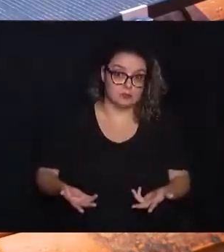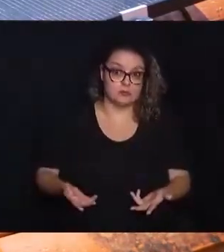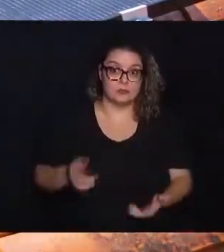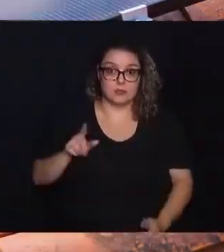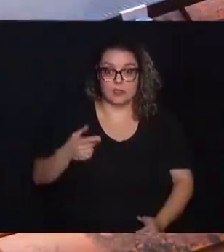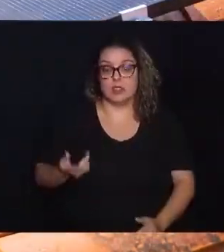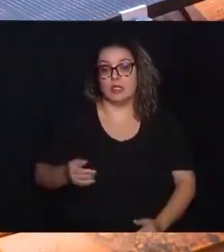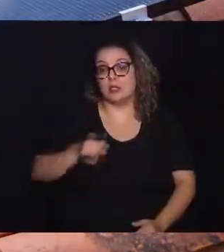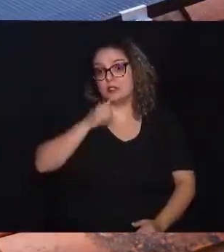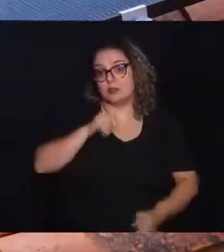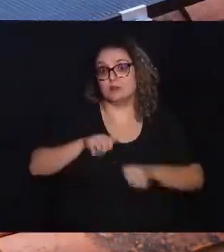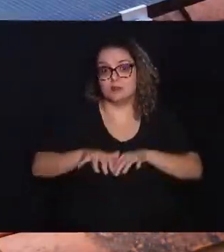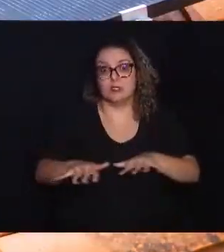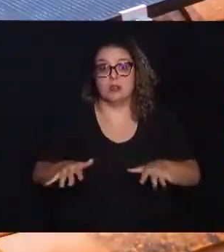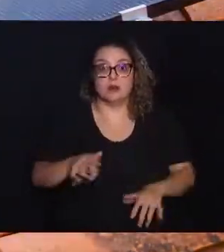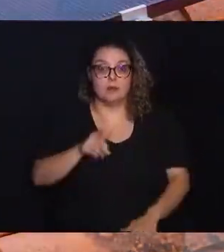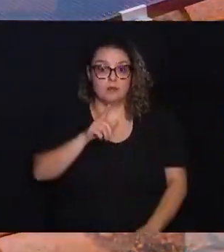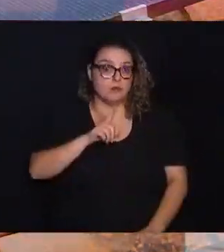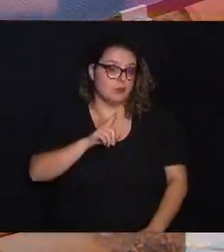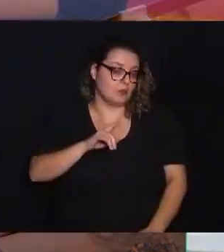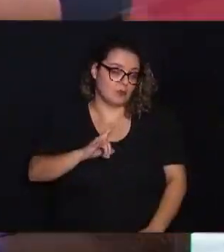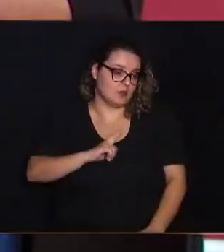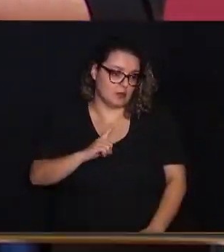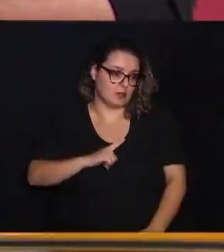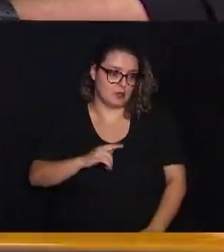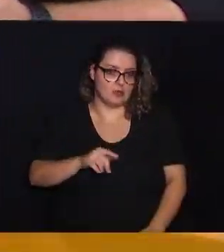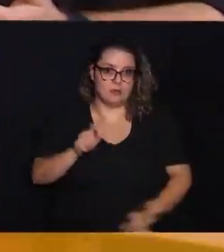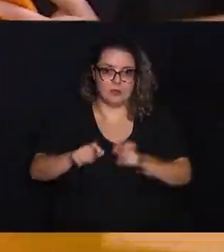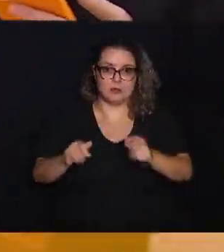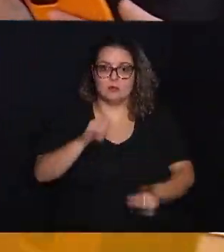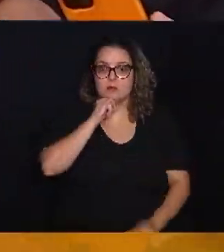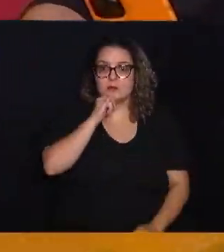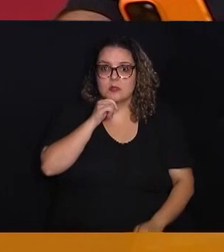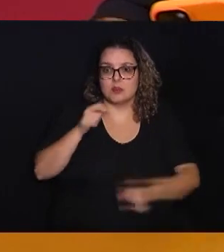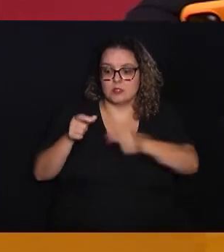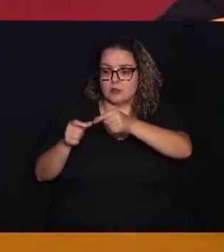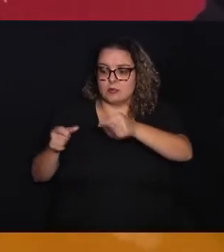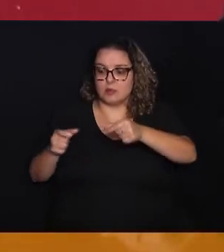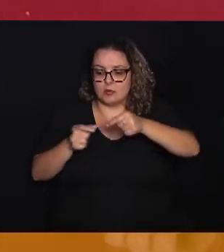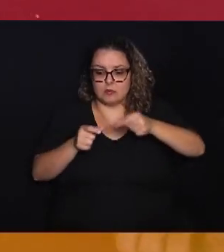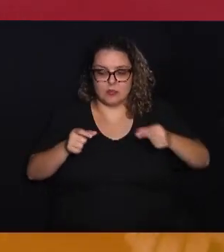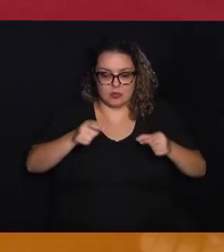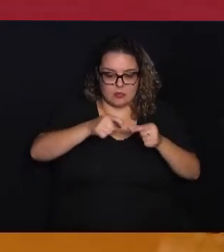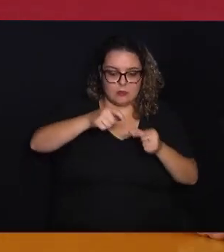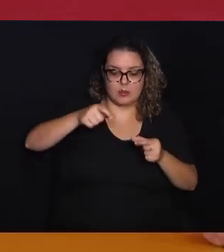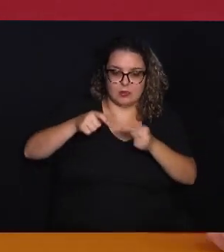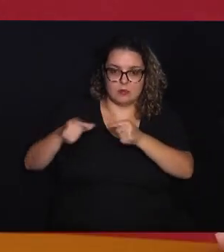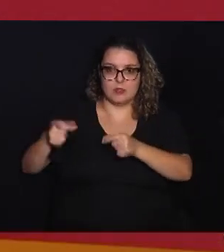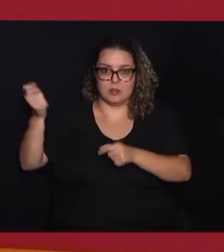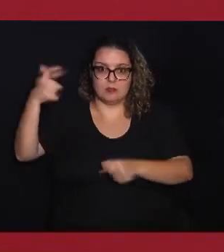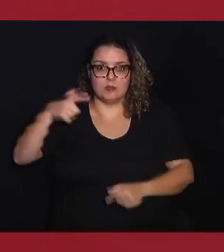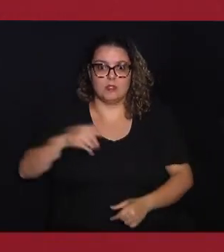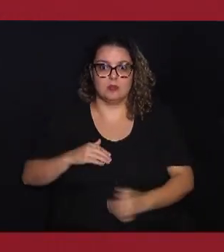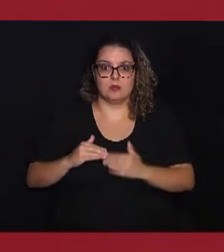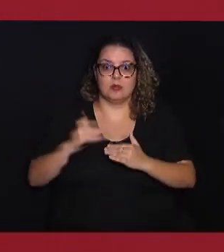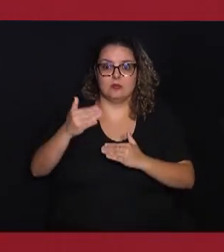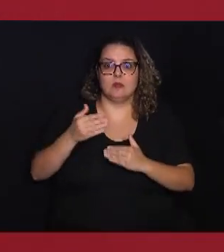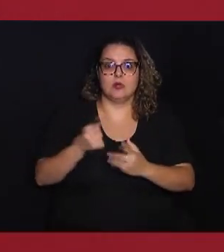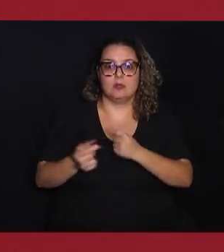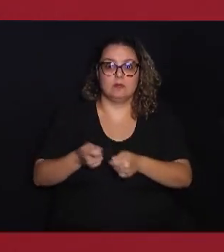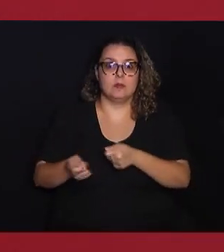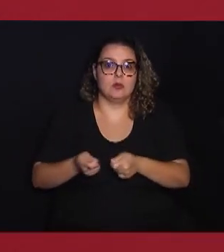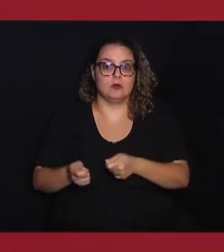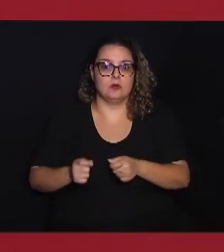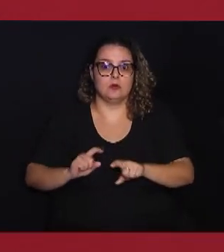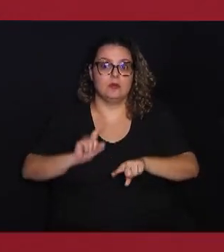Que é a coisa de energia distribuída, né? Então eu conheço pessoas, por exemplo, que tem lá placas na casa dele, o excesso que ele gera de energia,